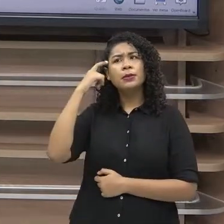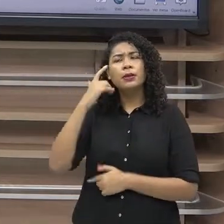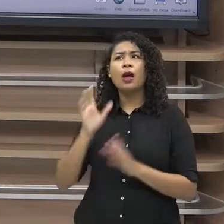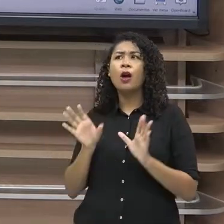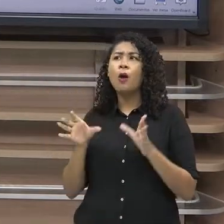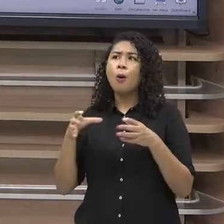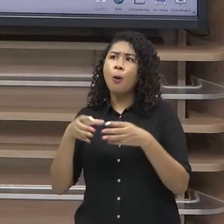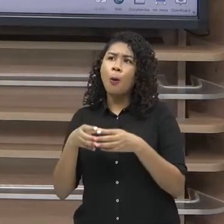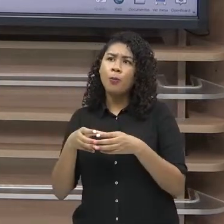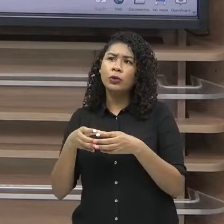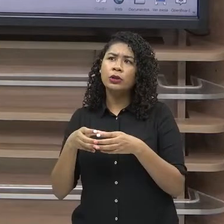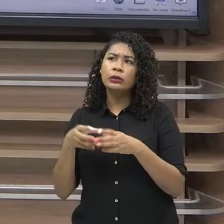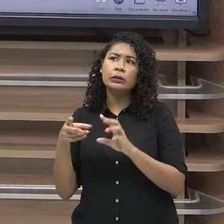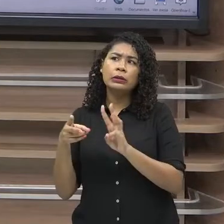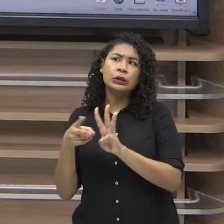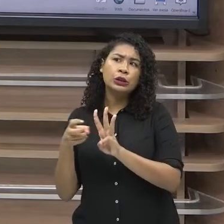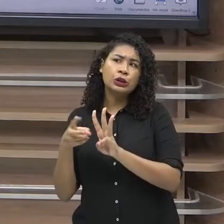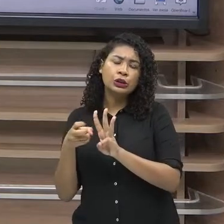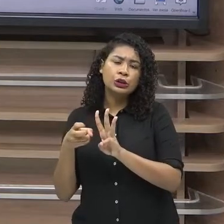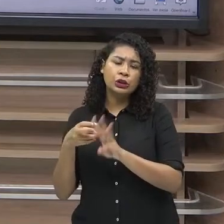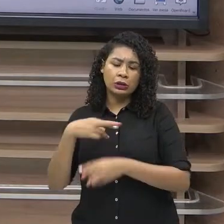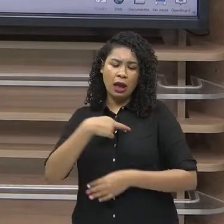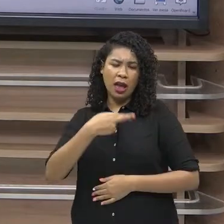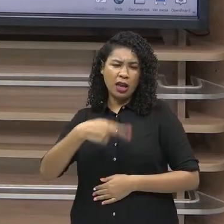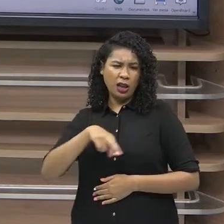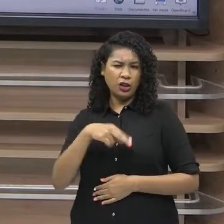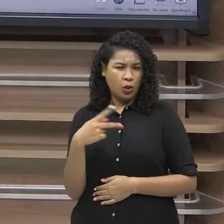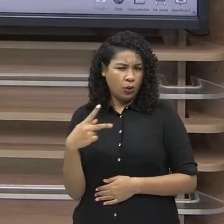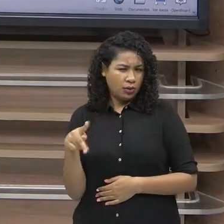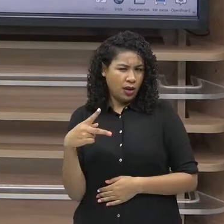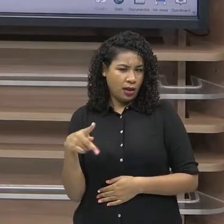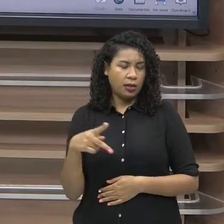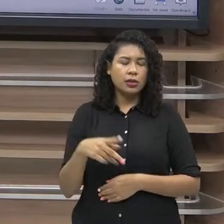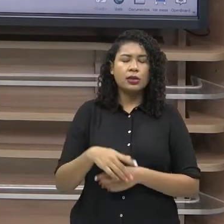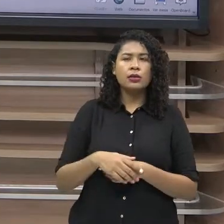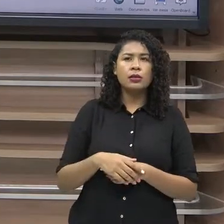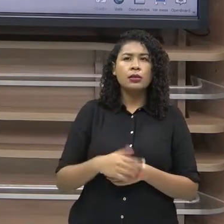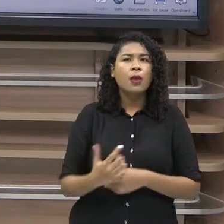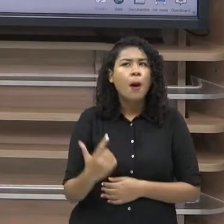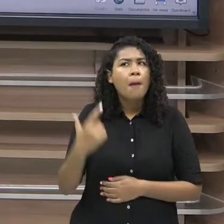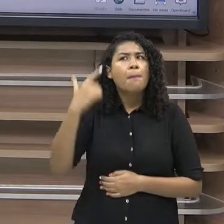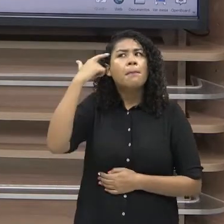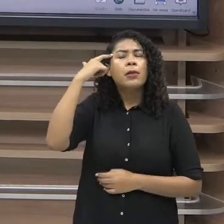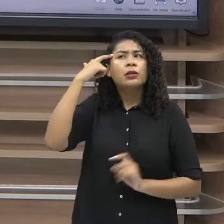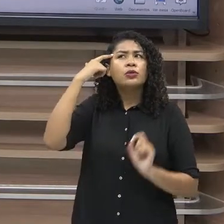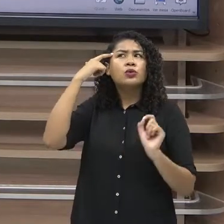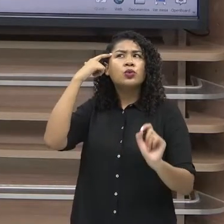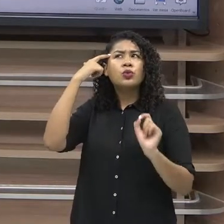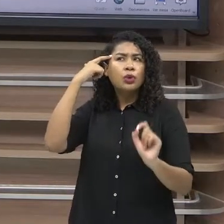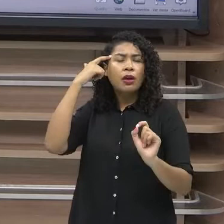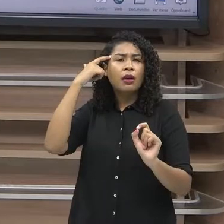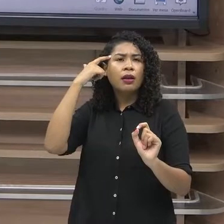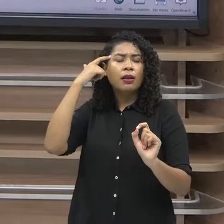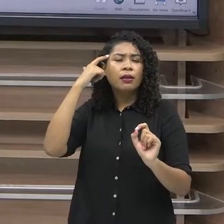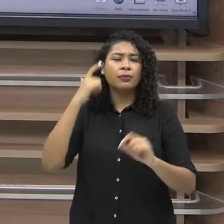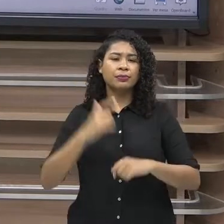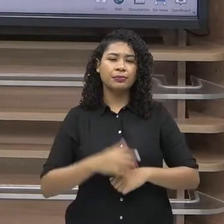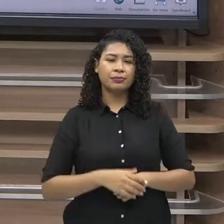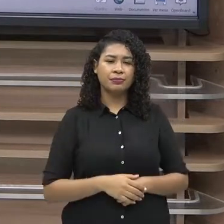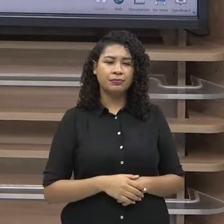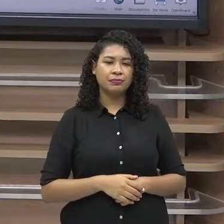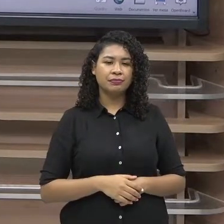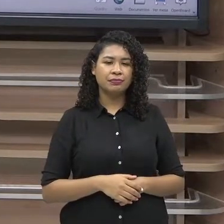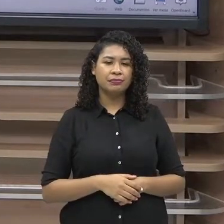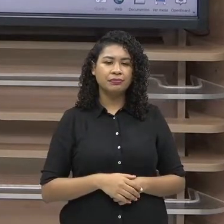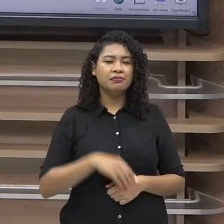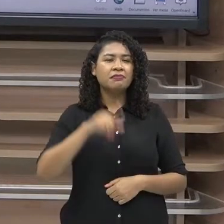indígenas, na religiosidade indígena, nós devemos nos relacionar e pensar na relação